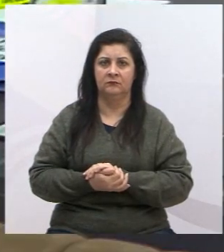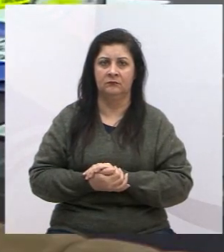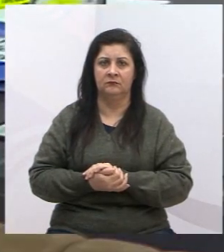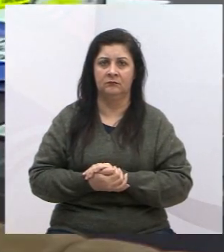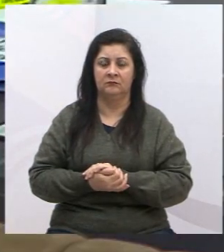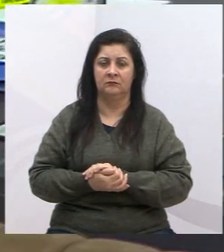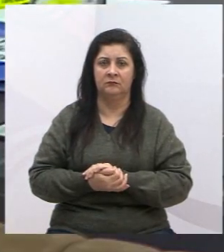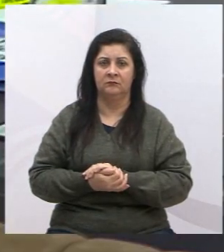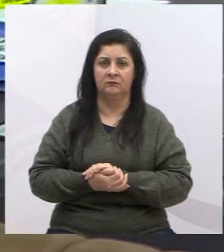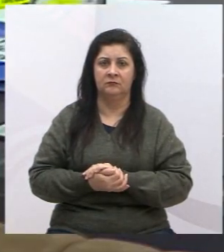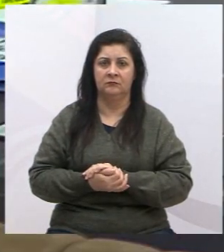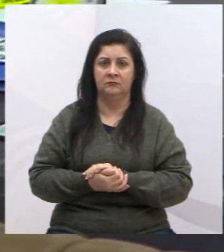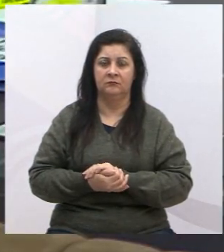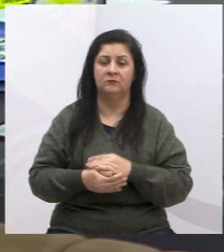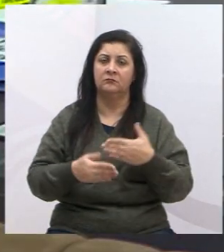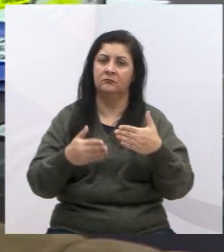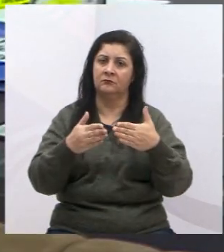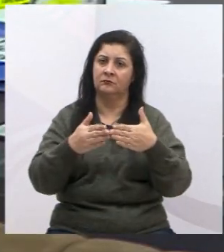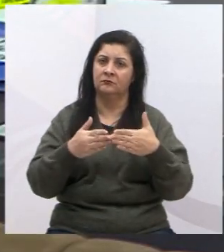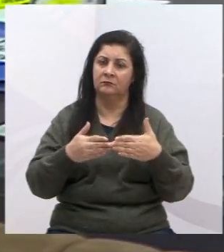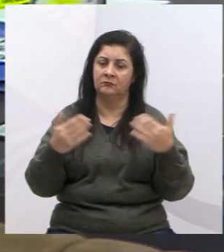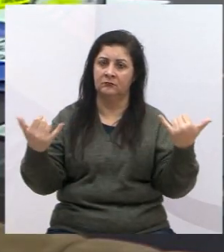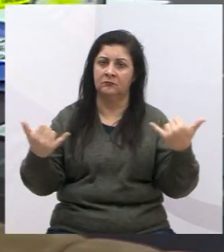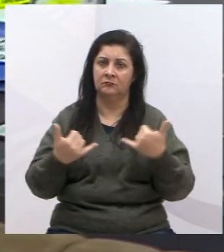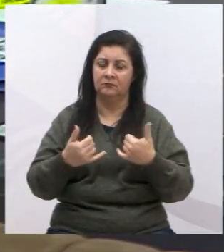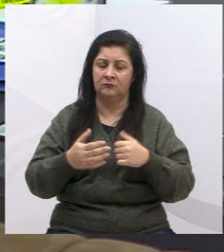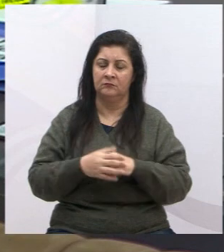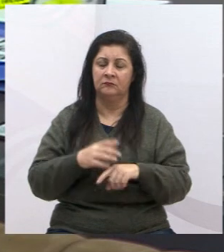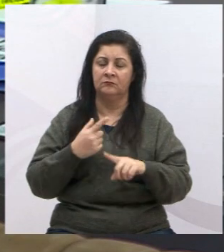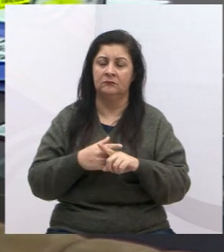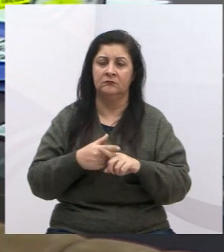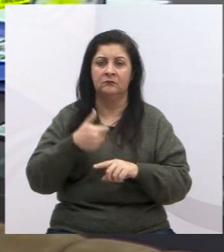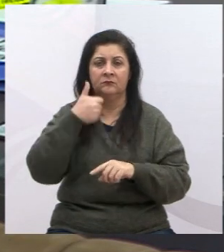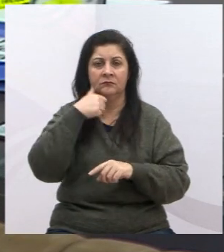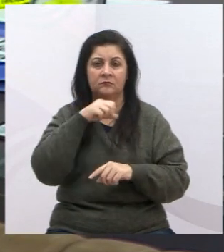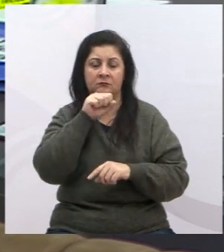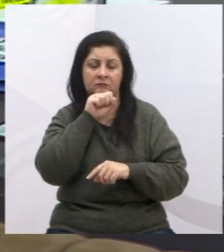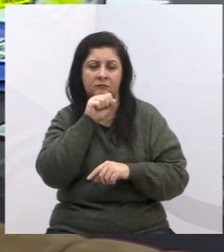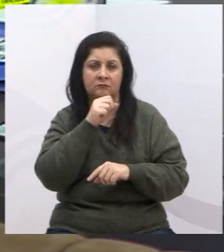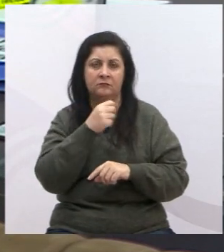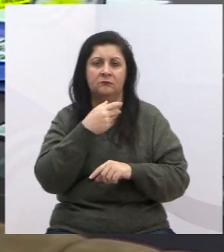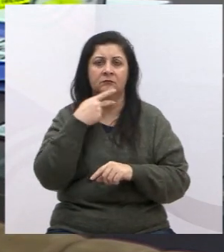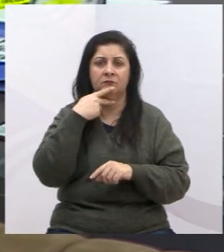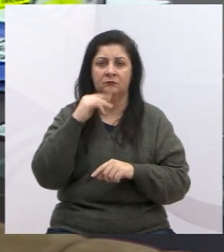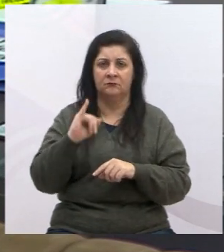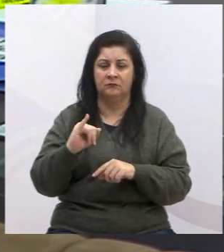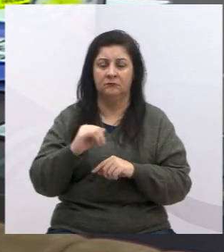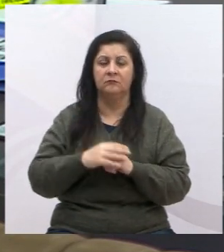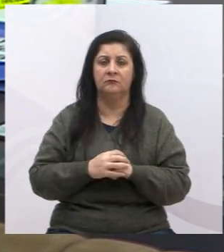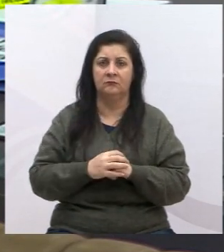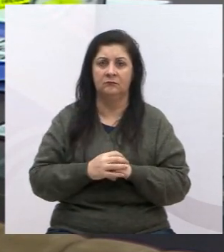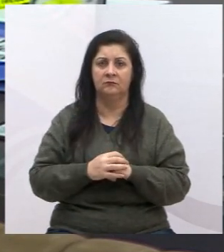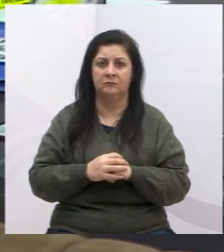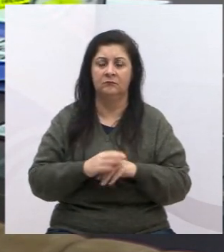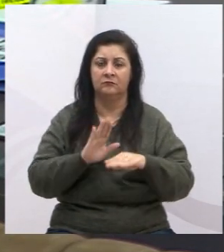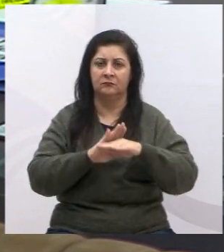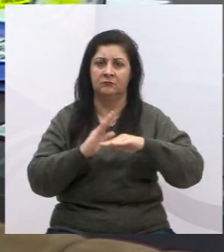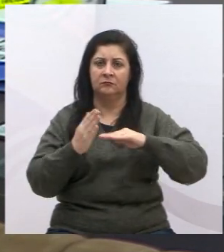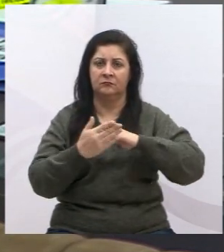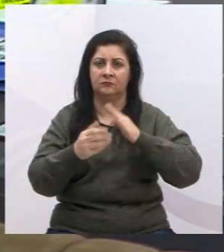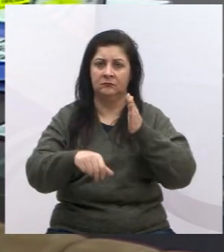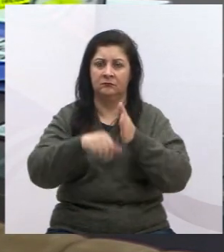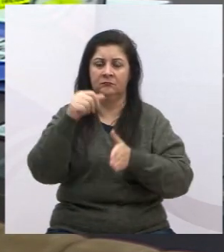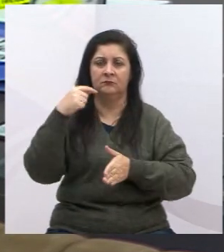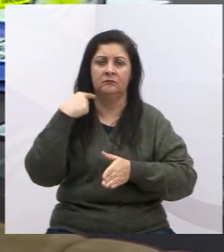esse pedido de informação, as mães e os pais lá do 1º de